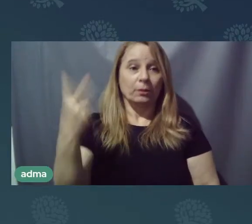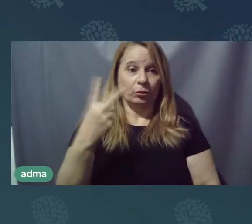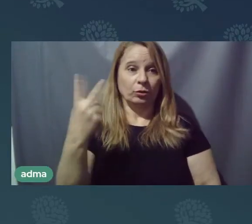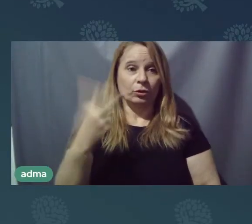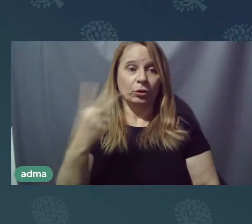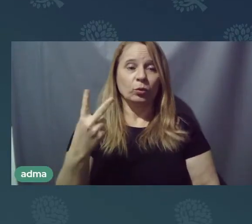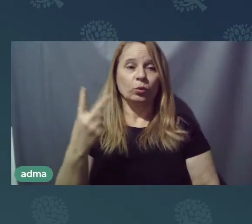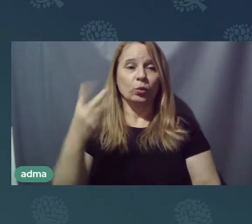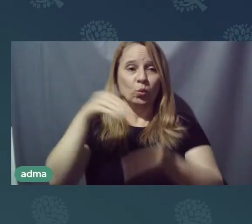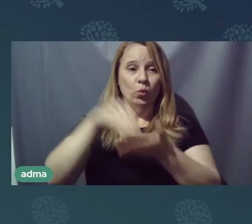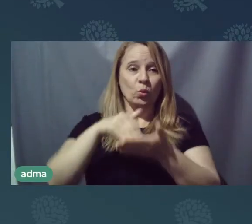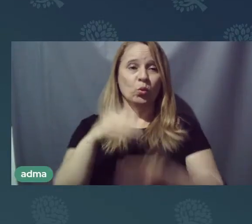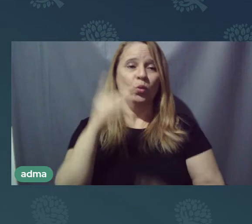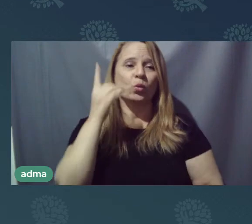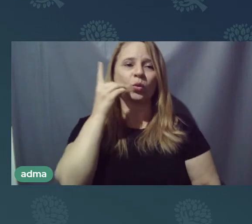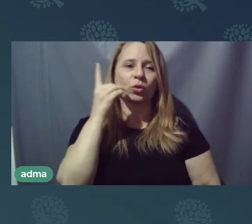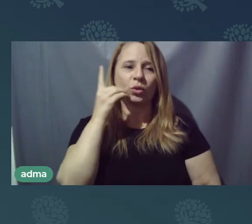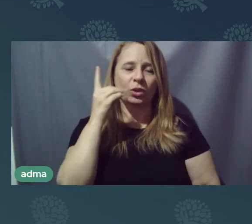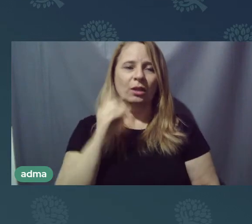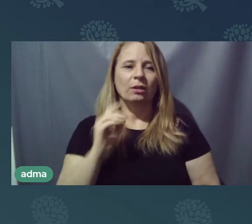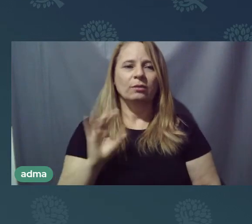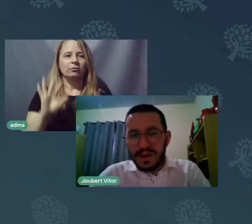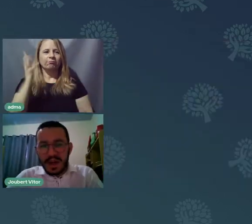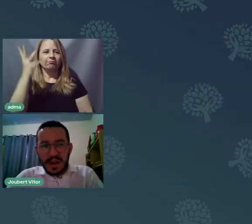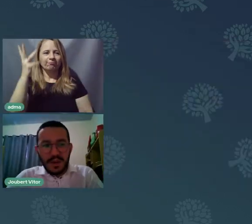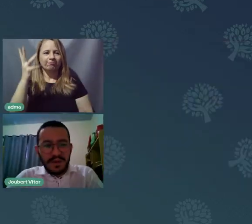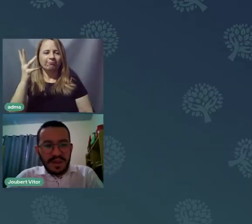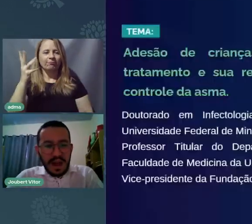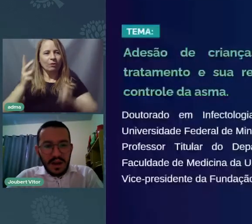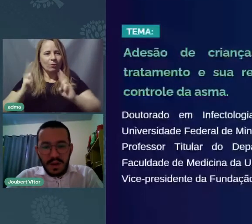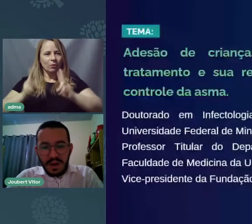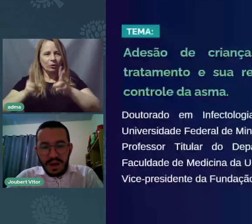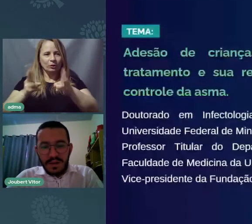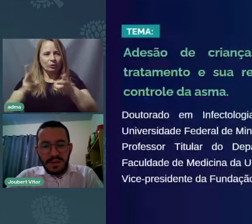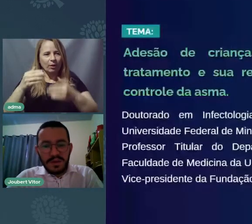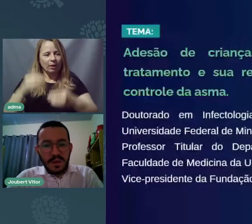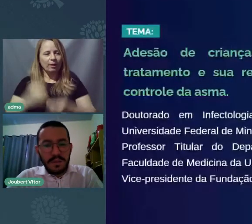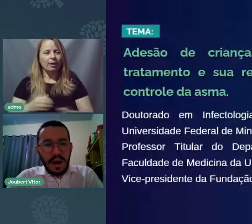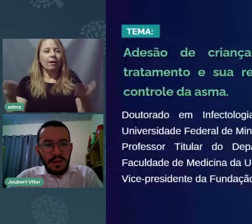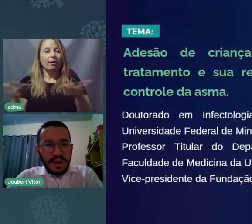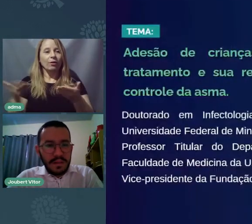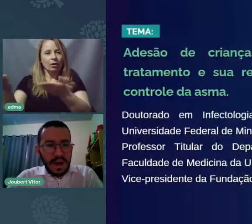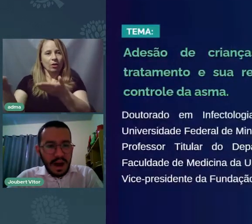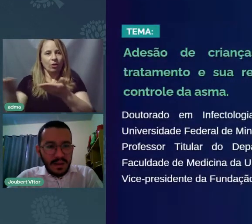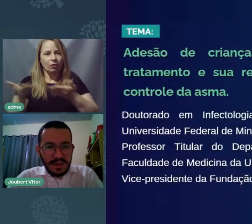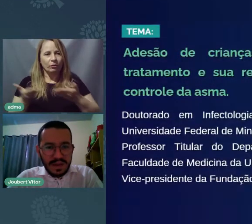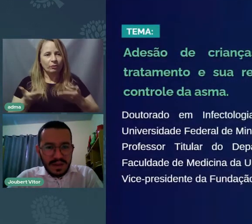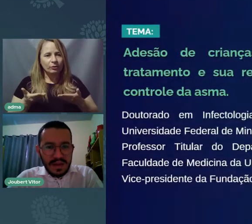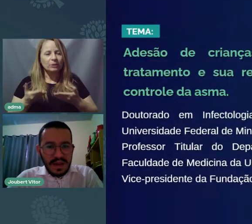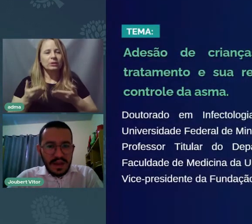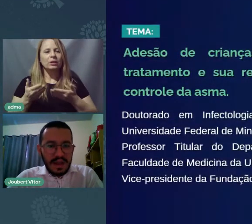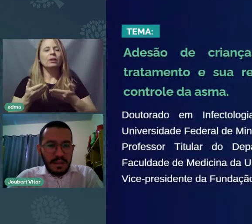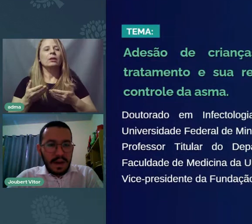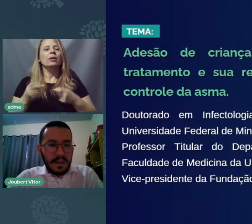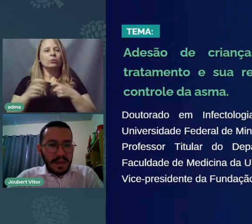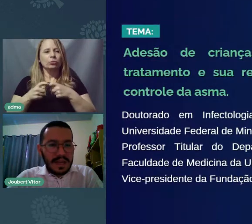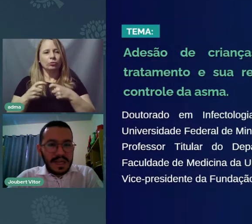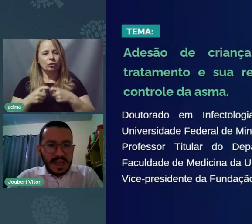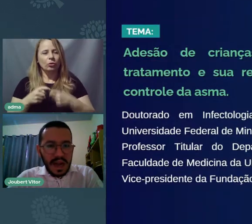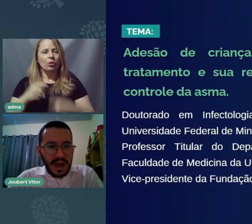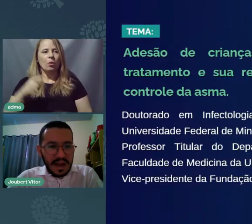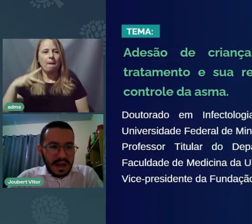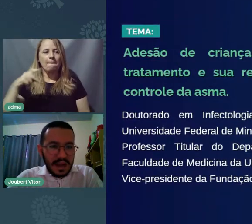dia do nosso evento. E dando continuidade, eu gostaria de convidar agora o Dr. Paulo Camargos, né,